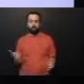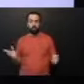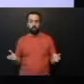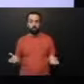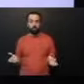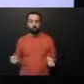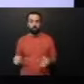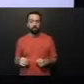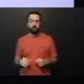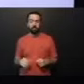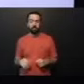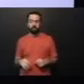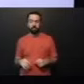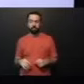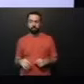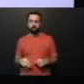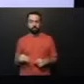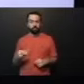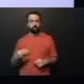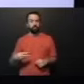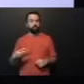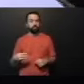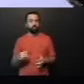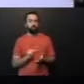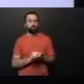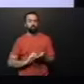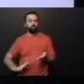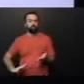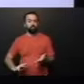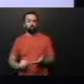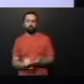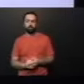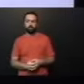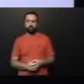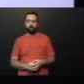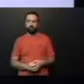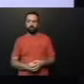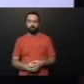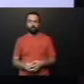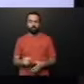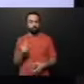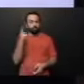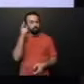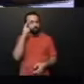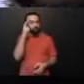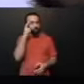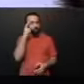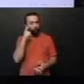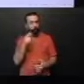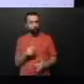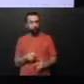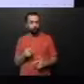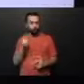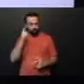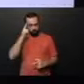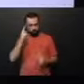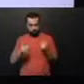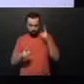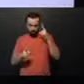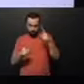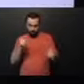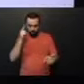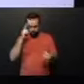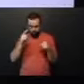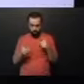Agora, nós vamos para o exercício 3, tá? Que é, pense em duas ordens ou pedidos que